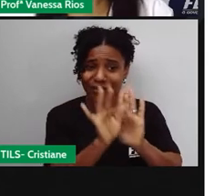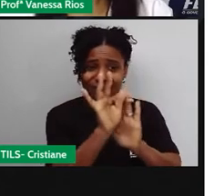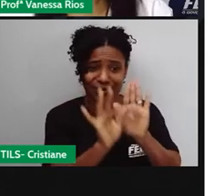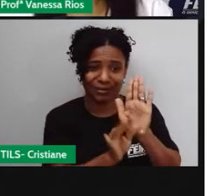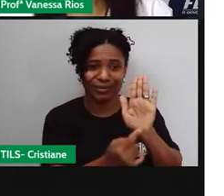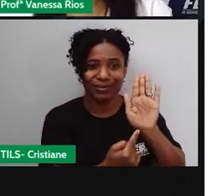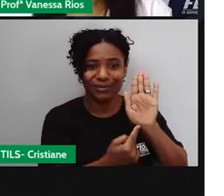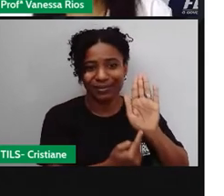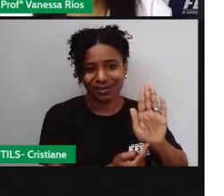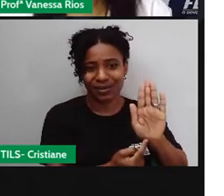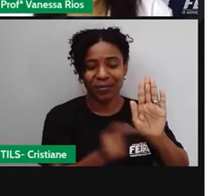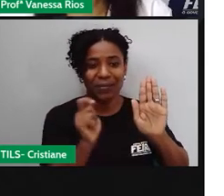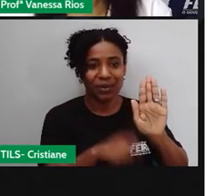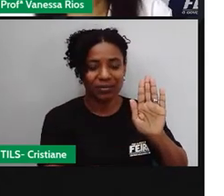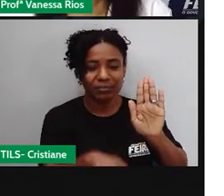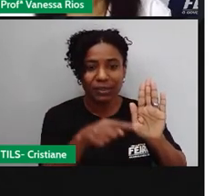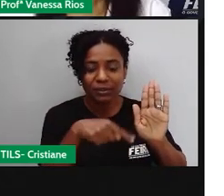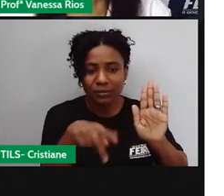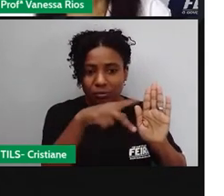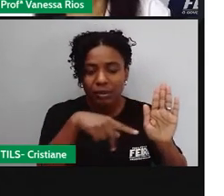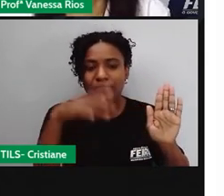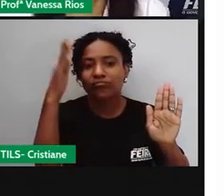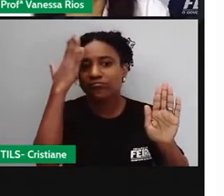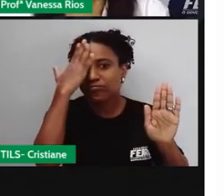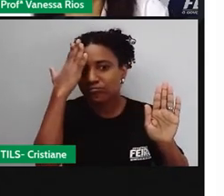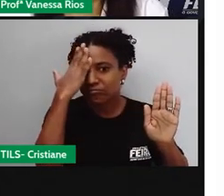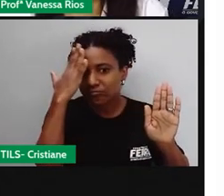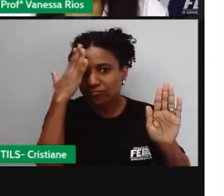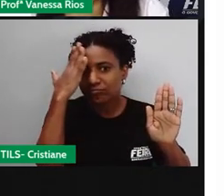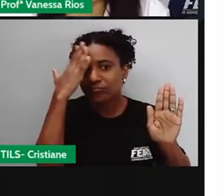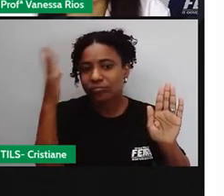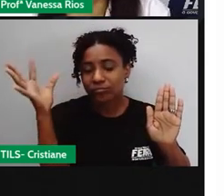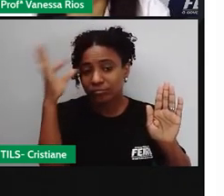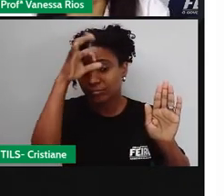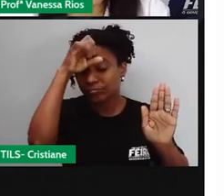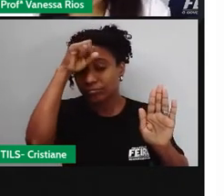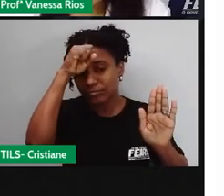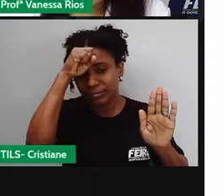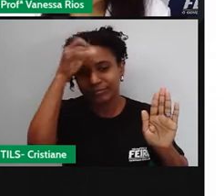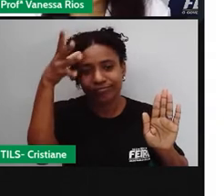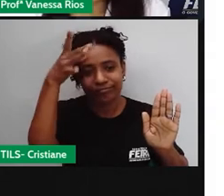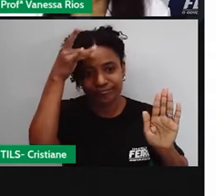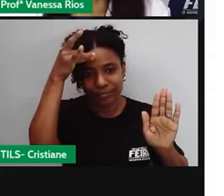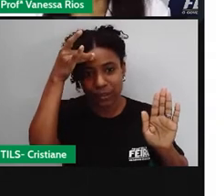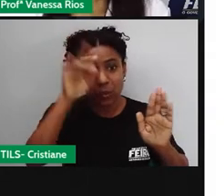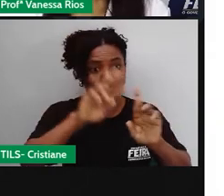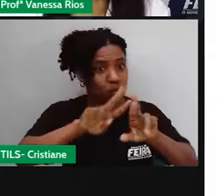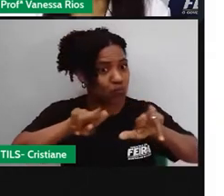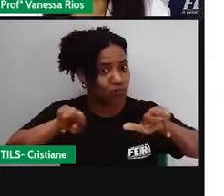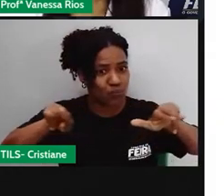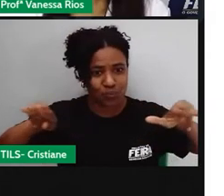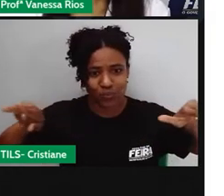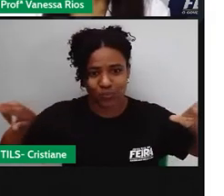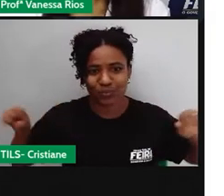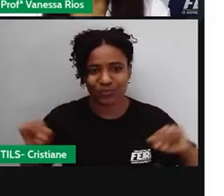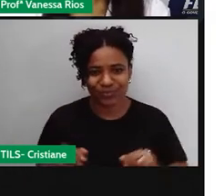para conscientização das pessoas em relação a diversos assuntos.